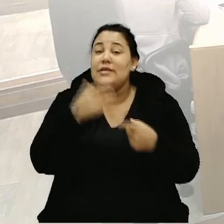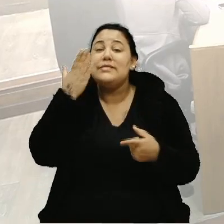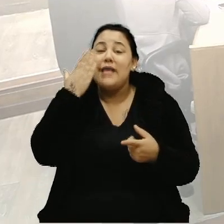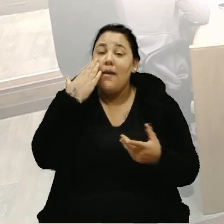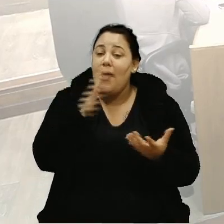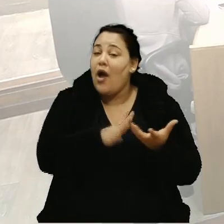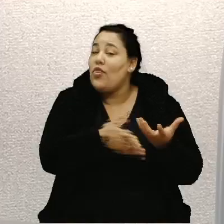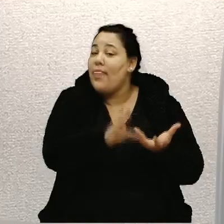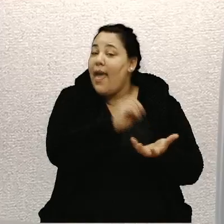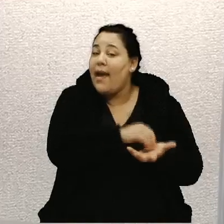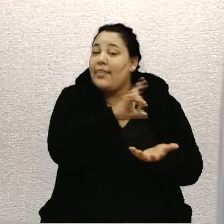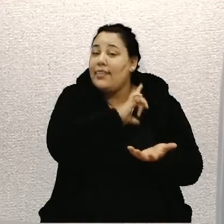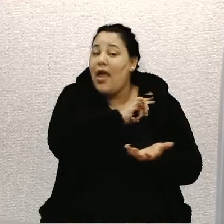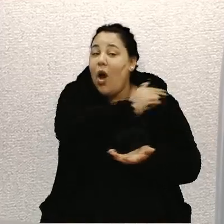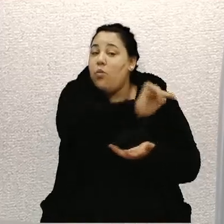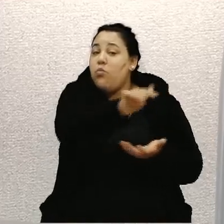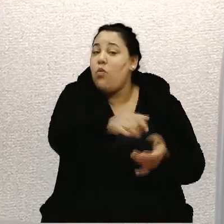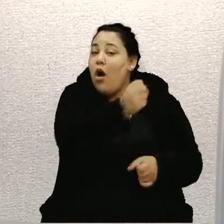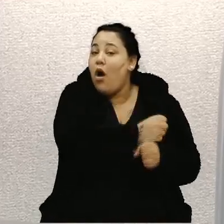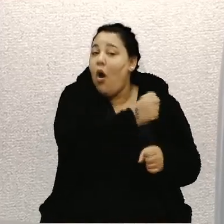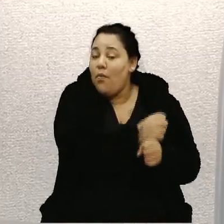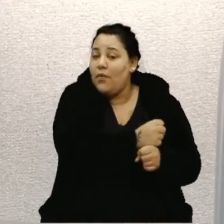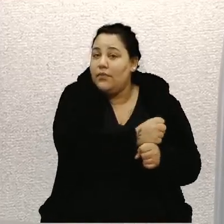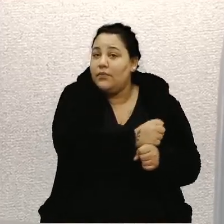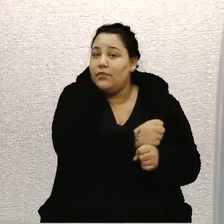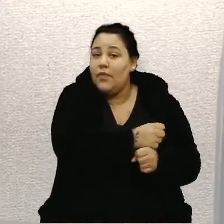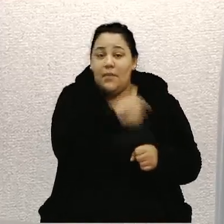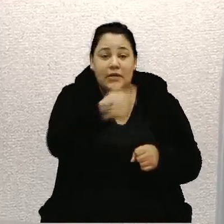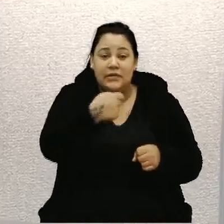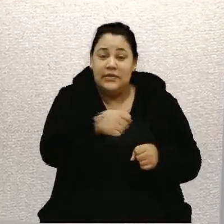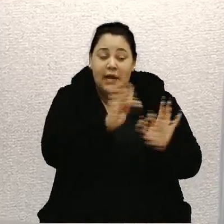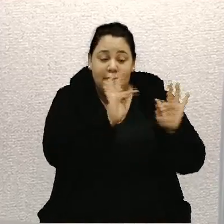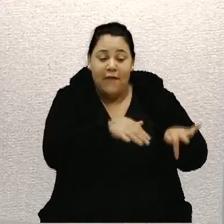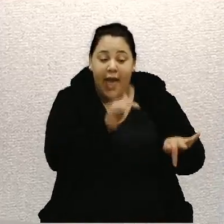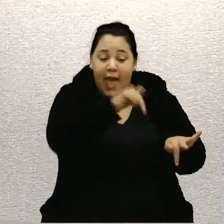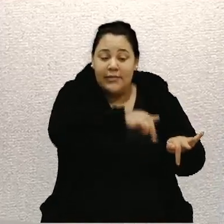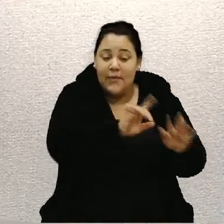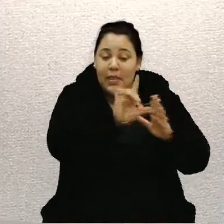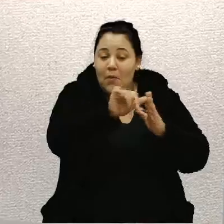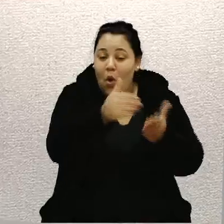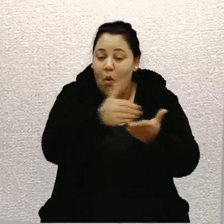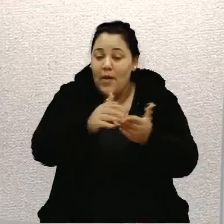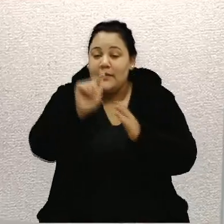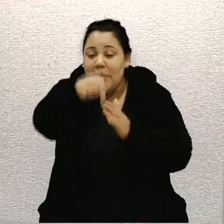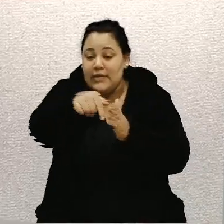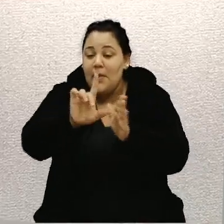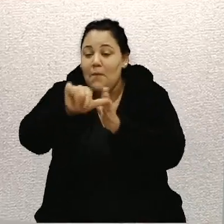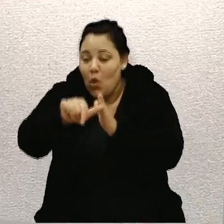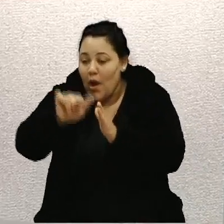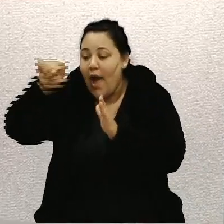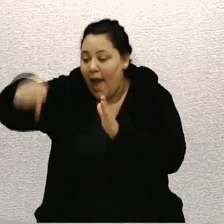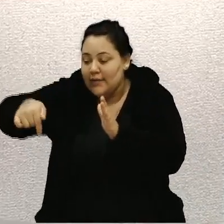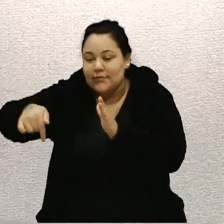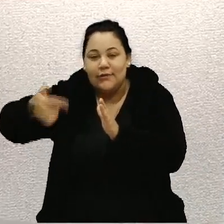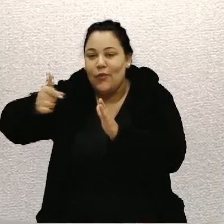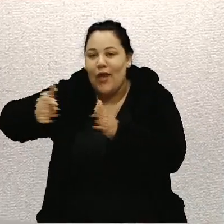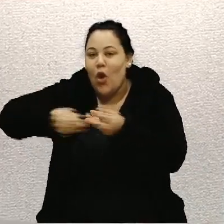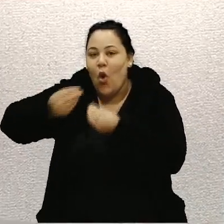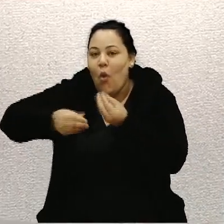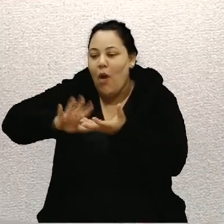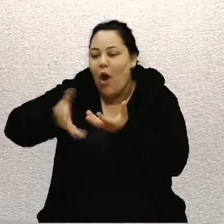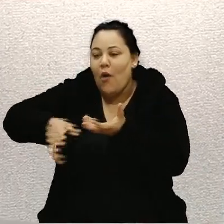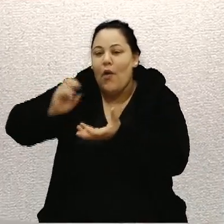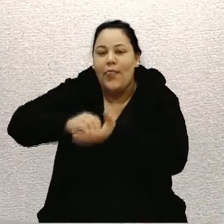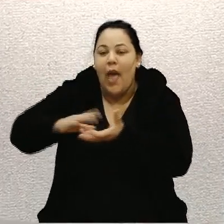para terminar. Até não terminar Cerro da Glória, ela não tem braço para assumir todas as obras. Então a gente nota que parece